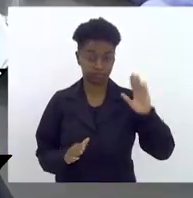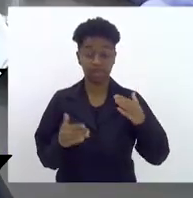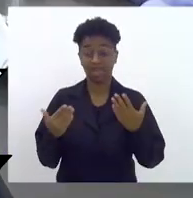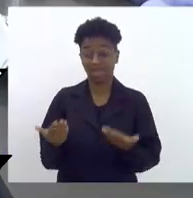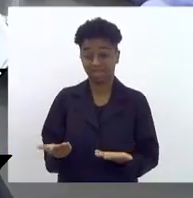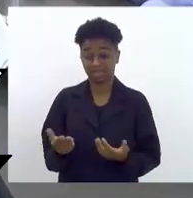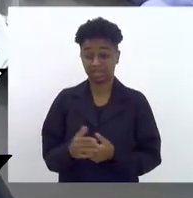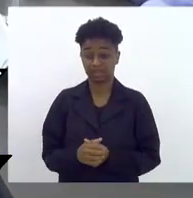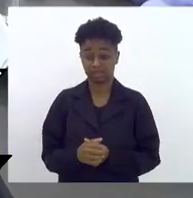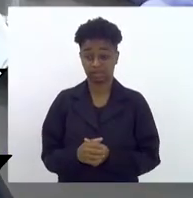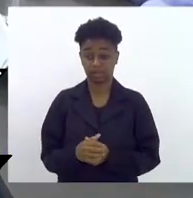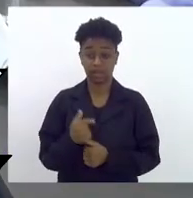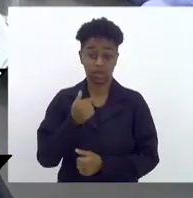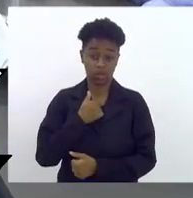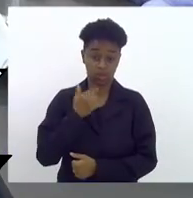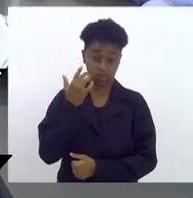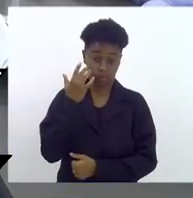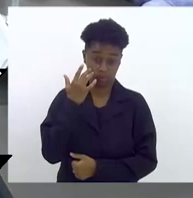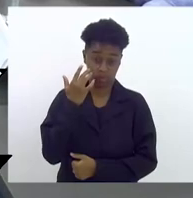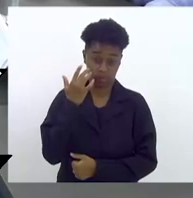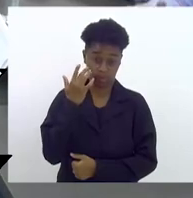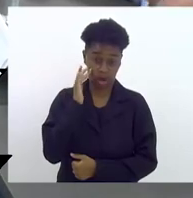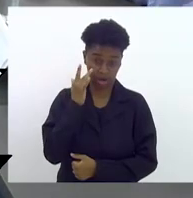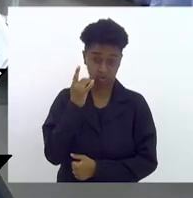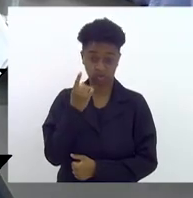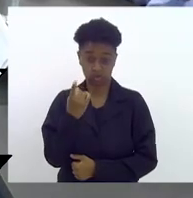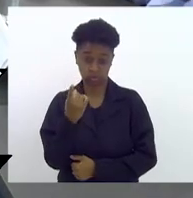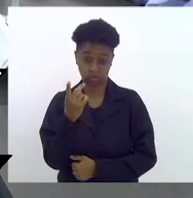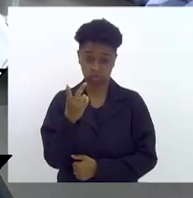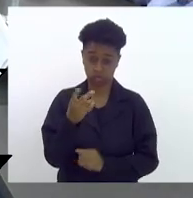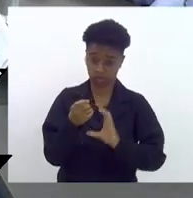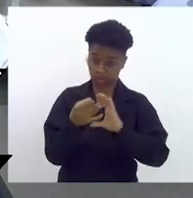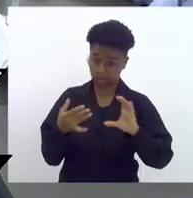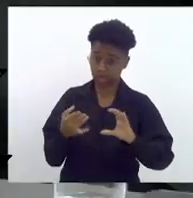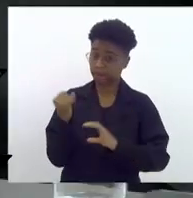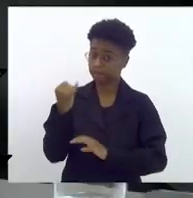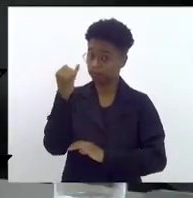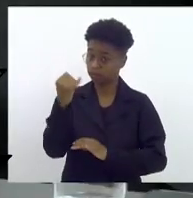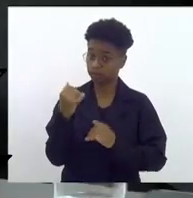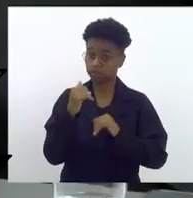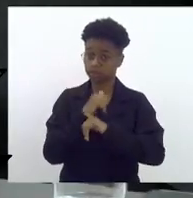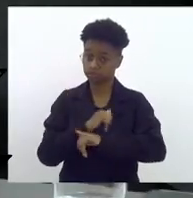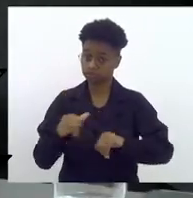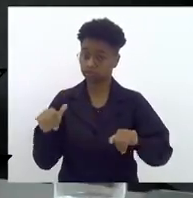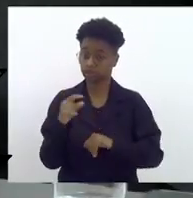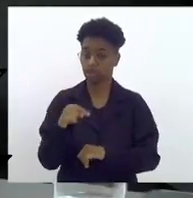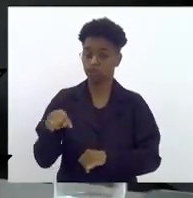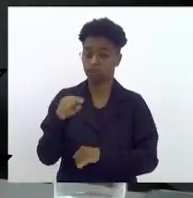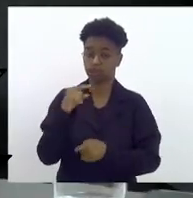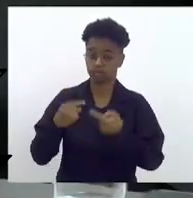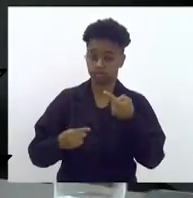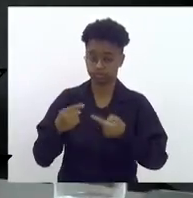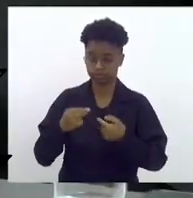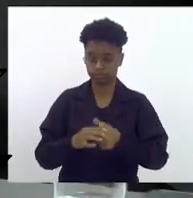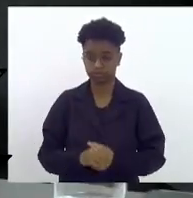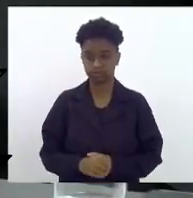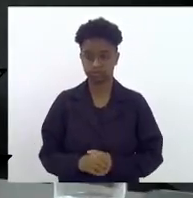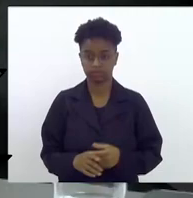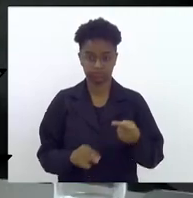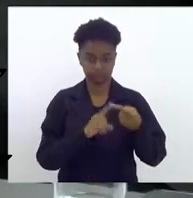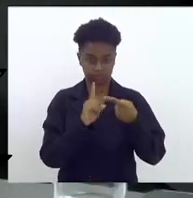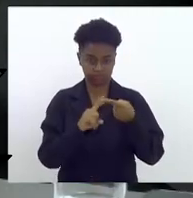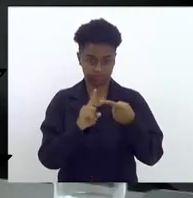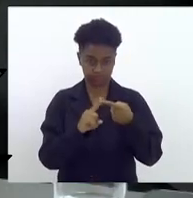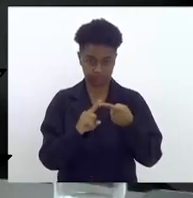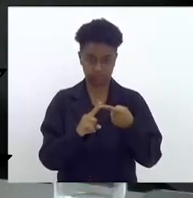acho que dois um ou dois aspectos que eu acho importante considerar aqui na na no diálogo o